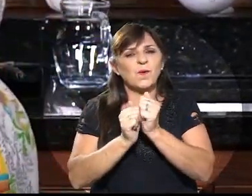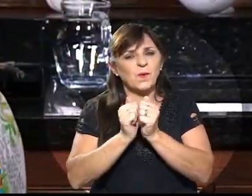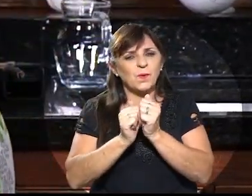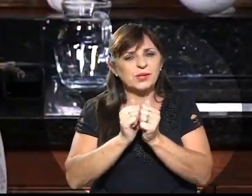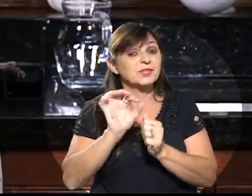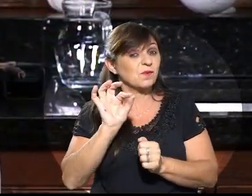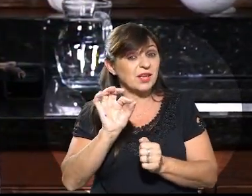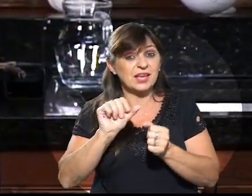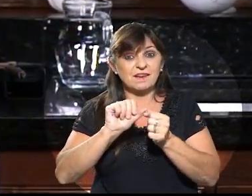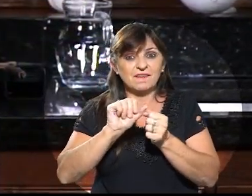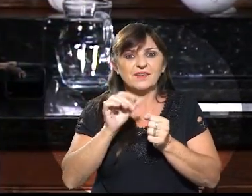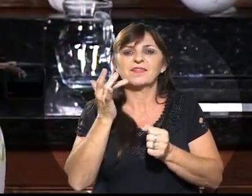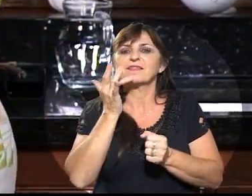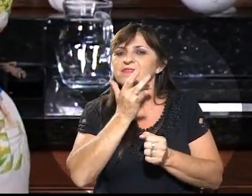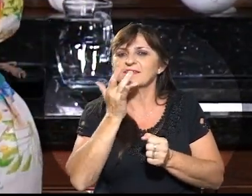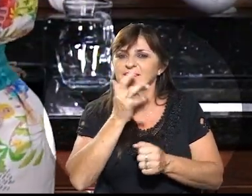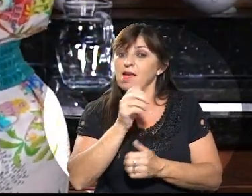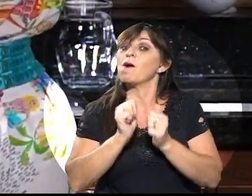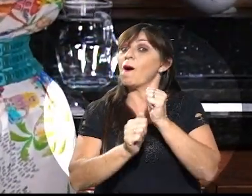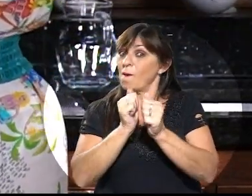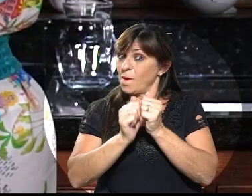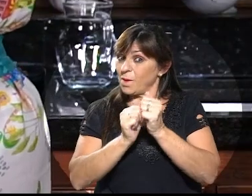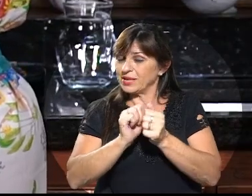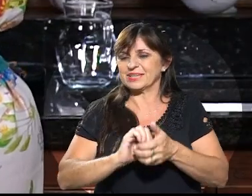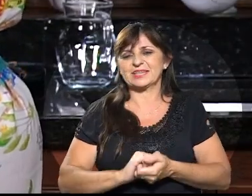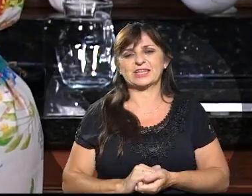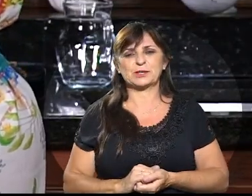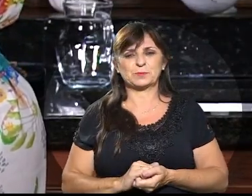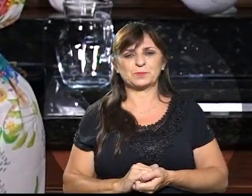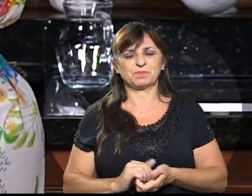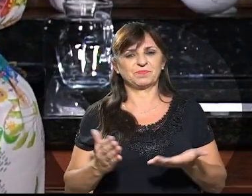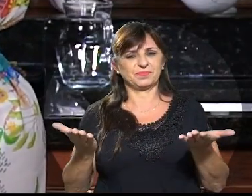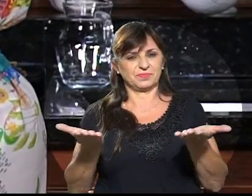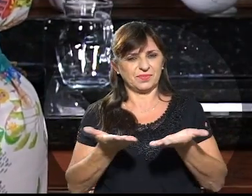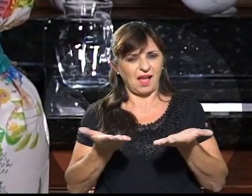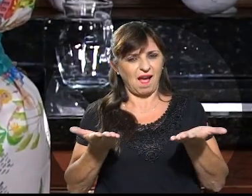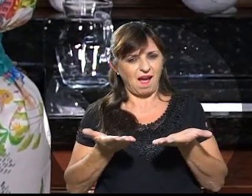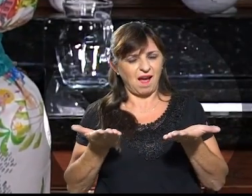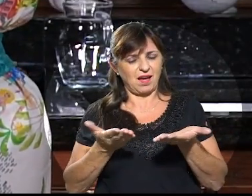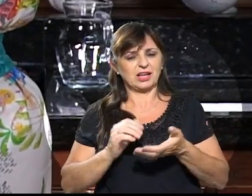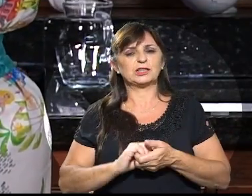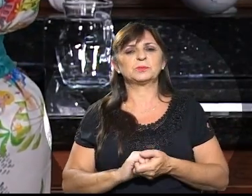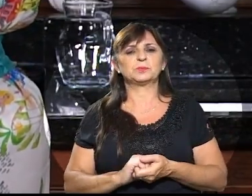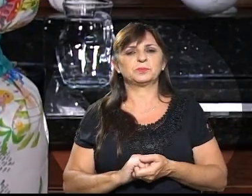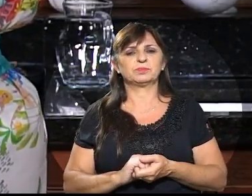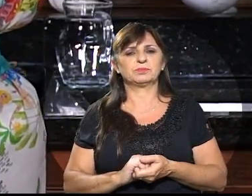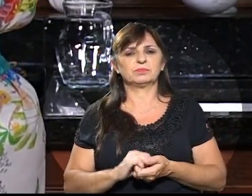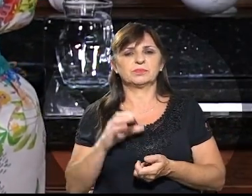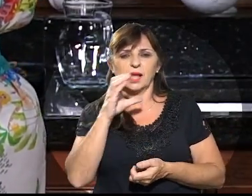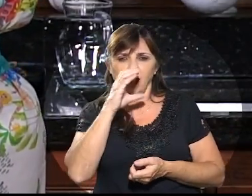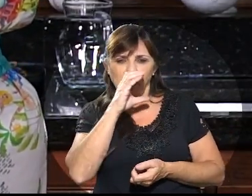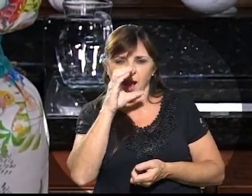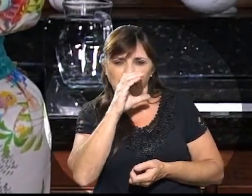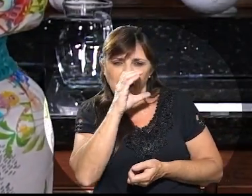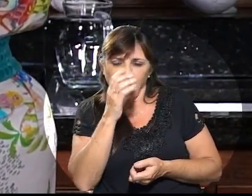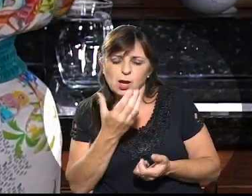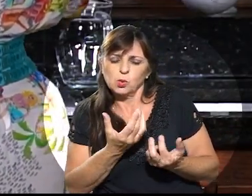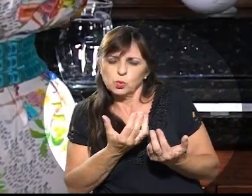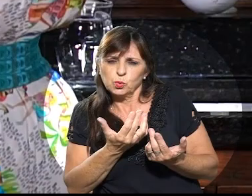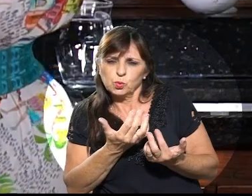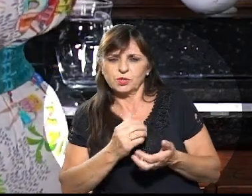tá? Então agora eu vou colocar, não dá esperar dar uma aquecida aqui. Tá. Esse fogo é alto.